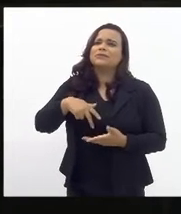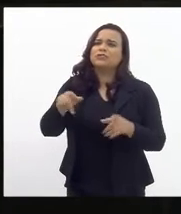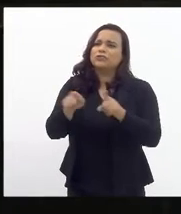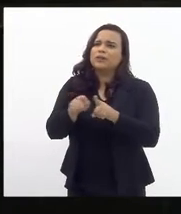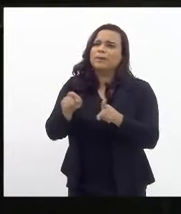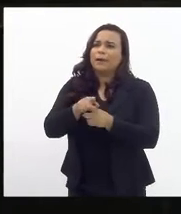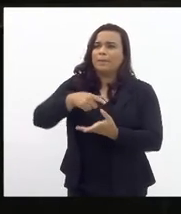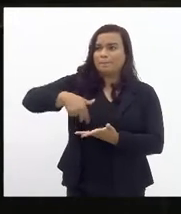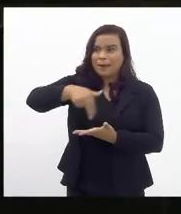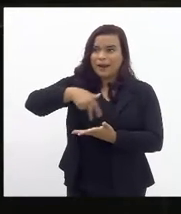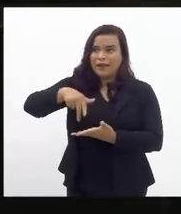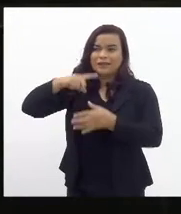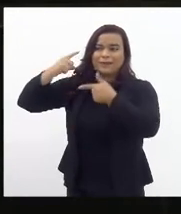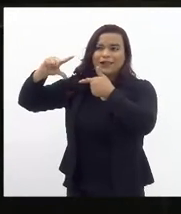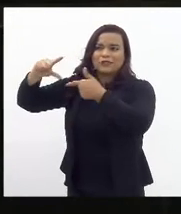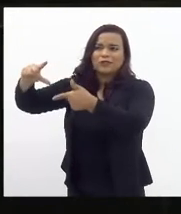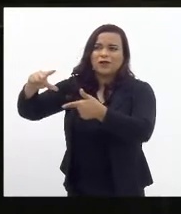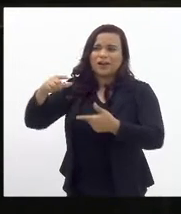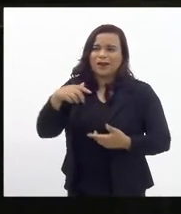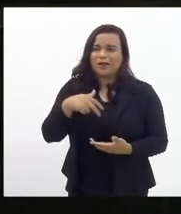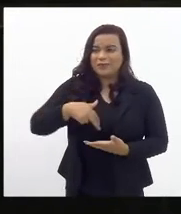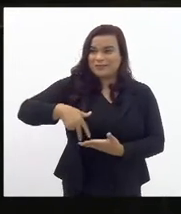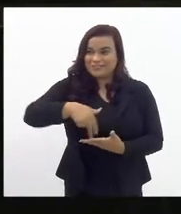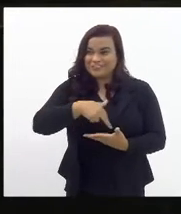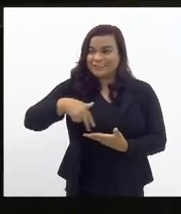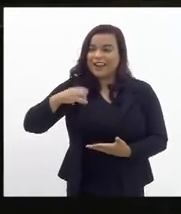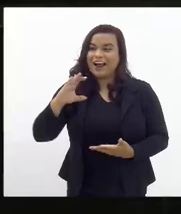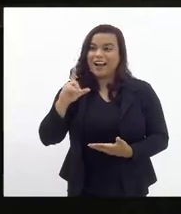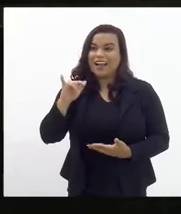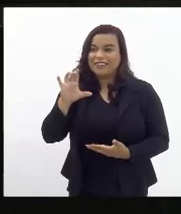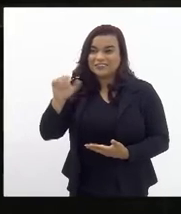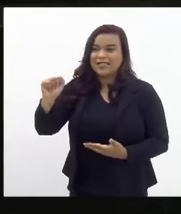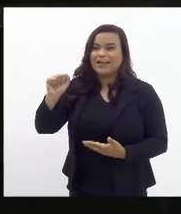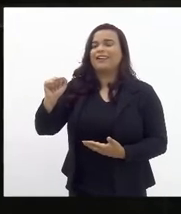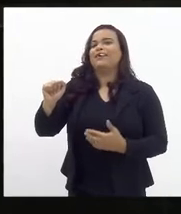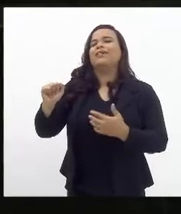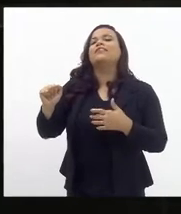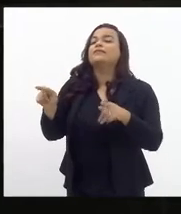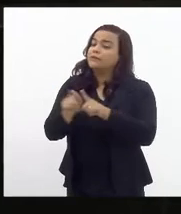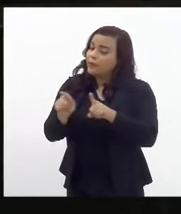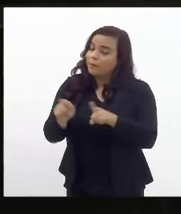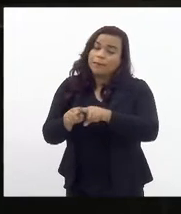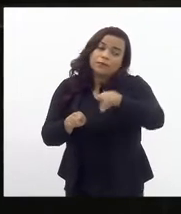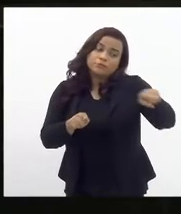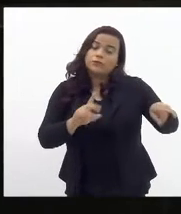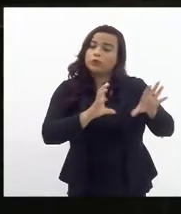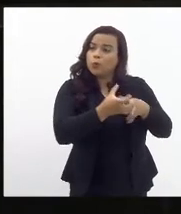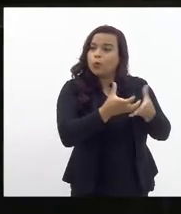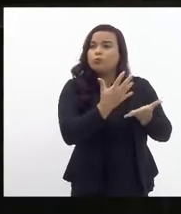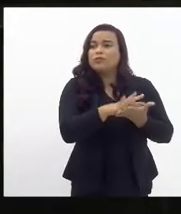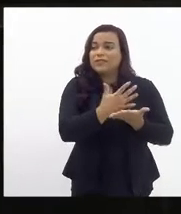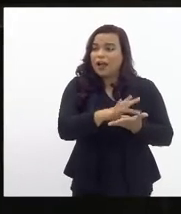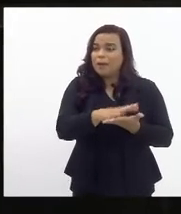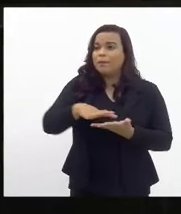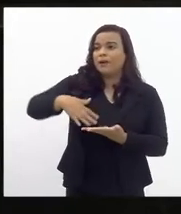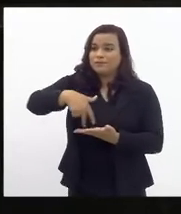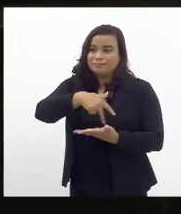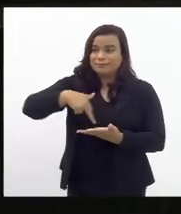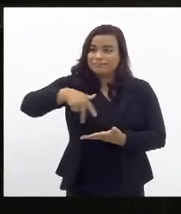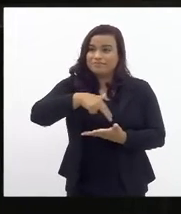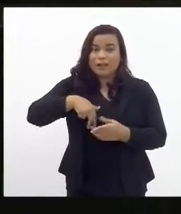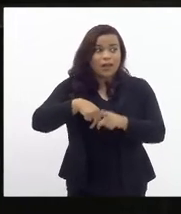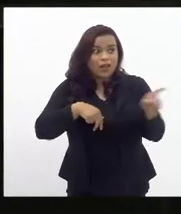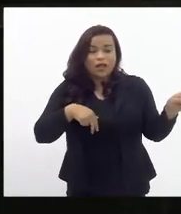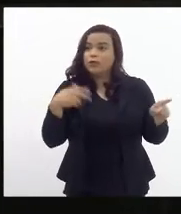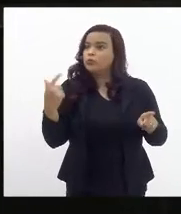clássica, aos passistas e às passistas também. Muitas vezes, eles não são reconhecidos como profissionais da dança e